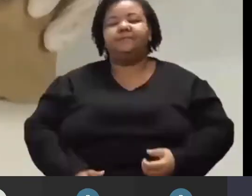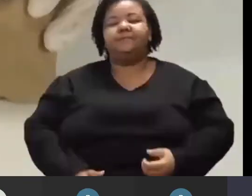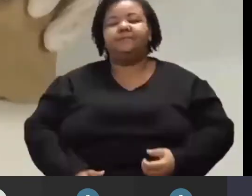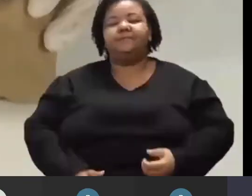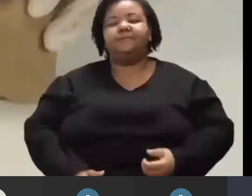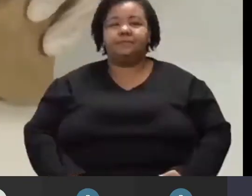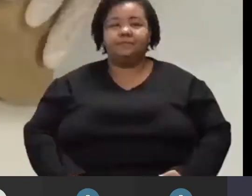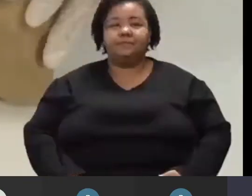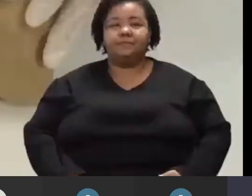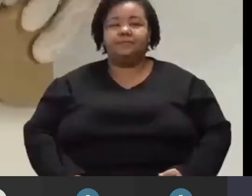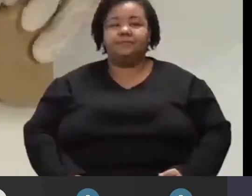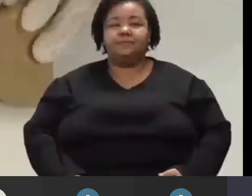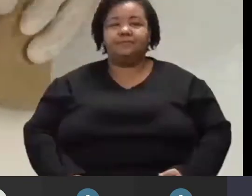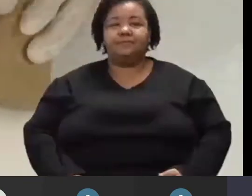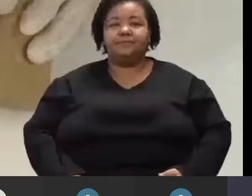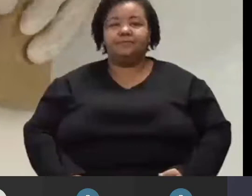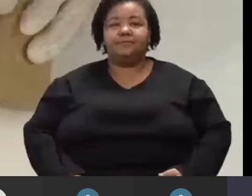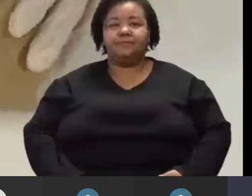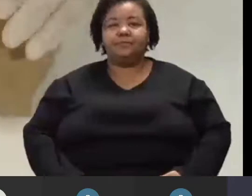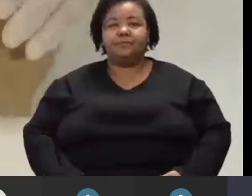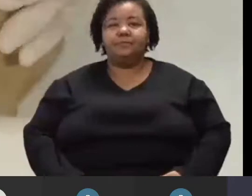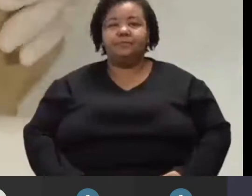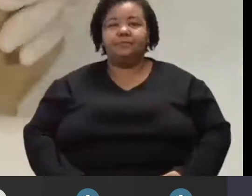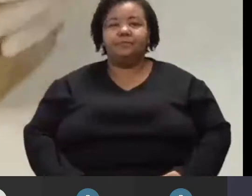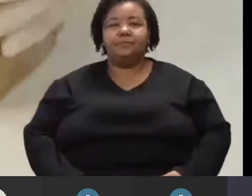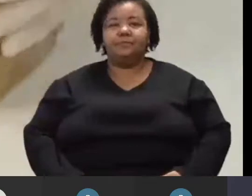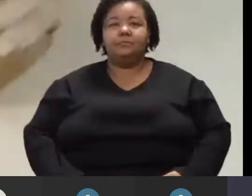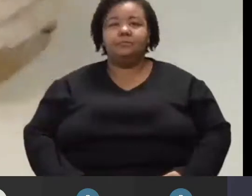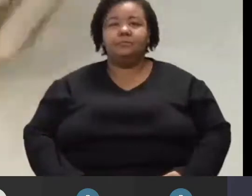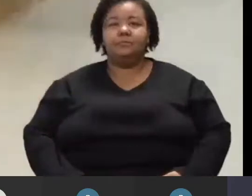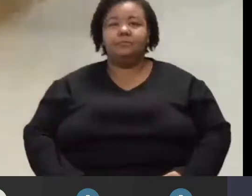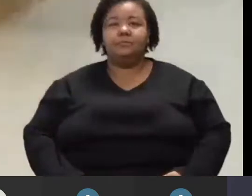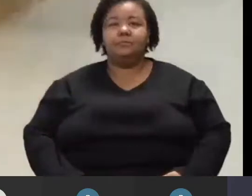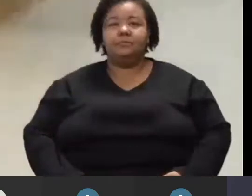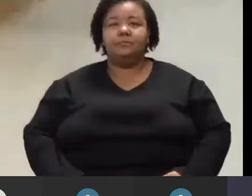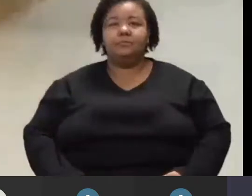e vai colocar sobre a bancada.